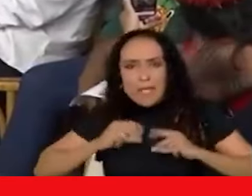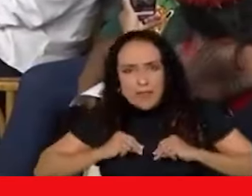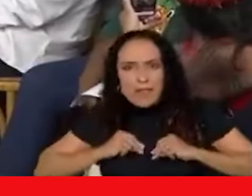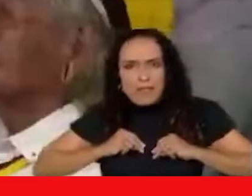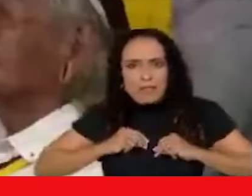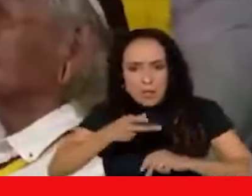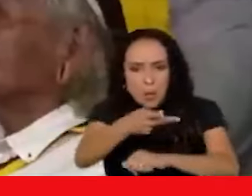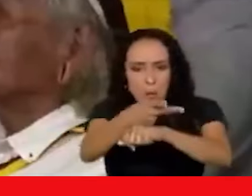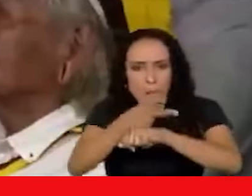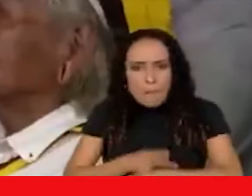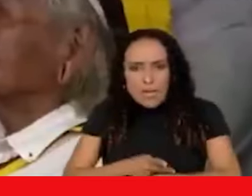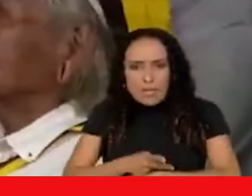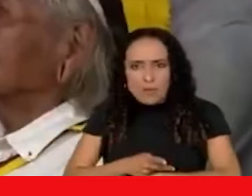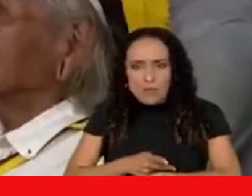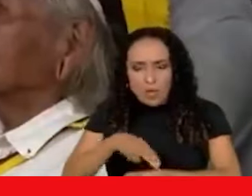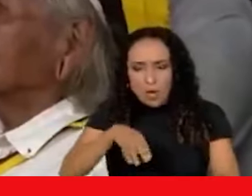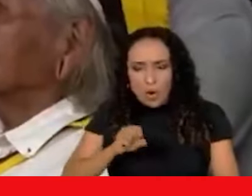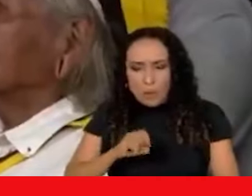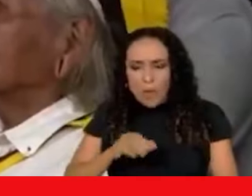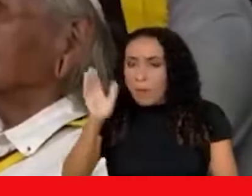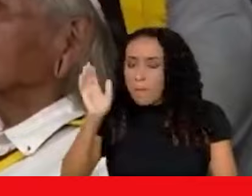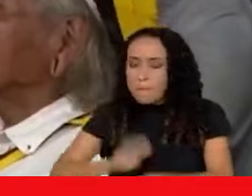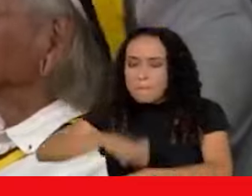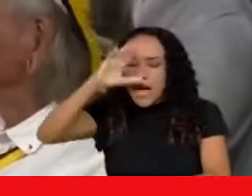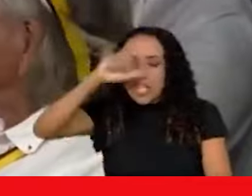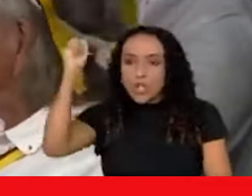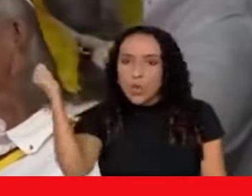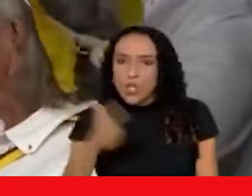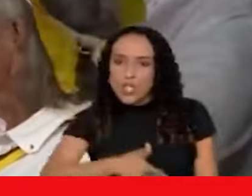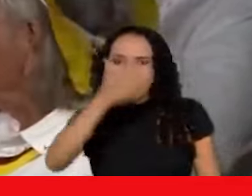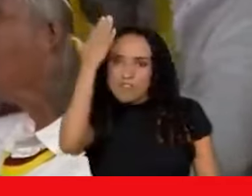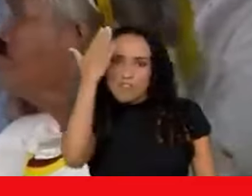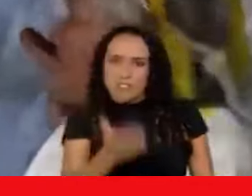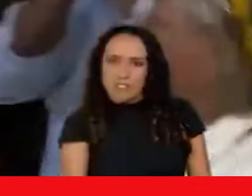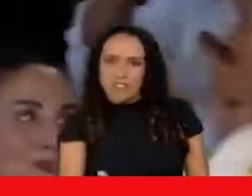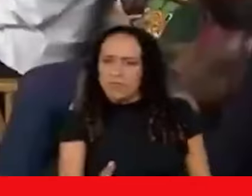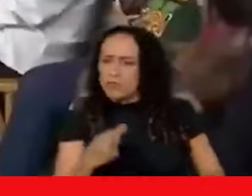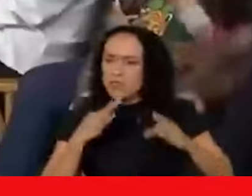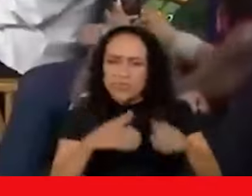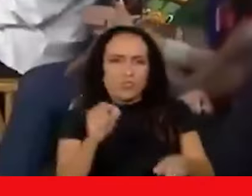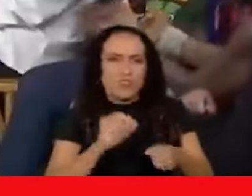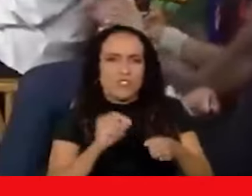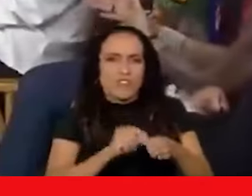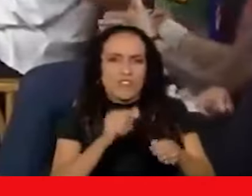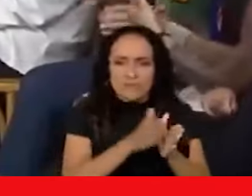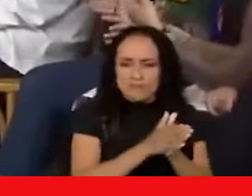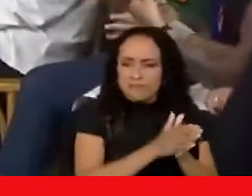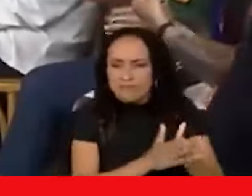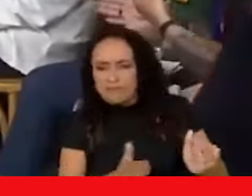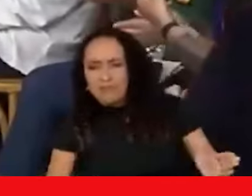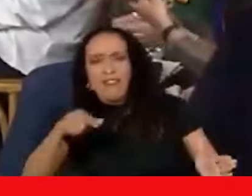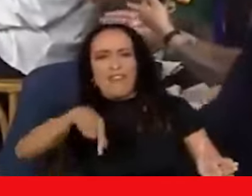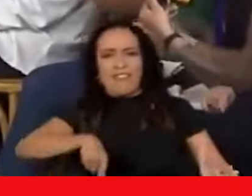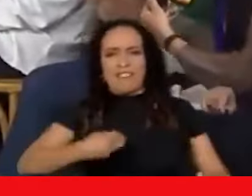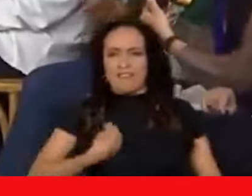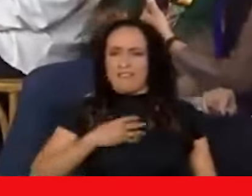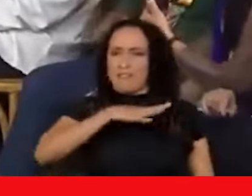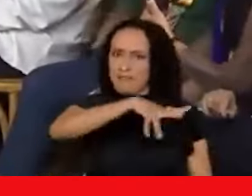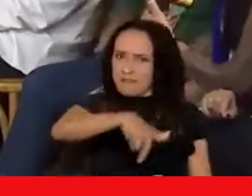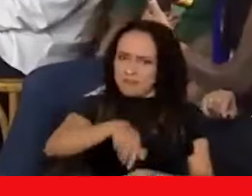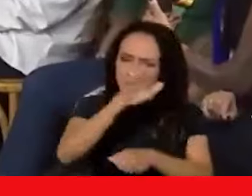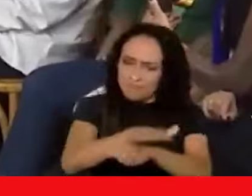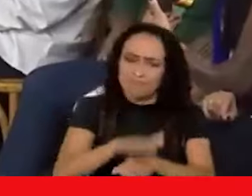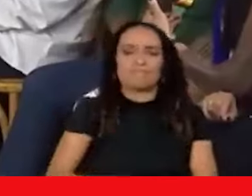Paz mais do que você, pelo que você fez na sua passagem pelo planeta Terra.